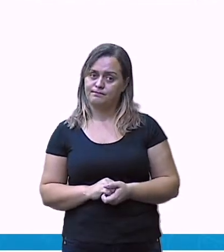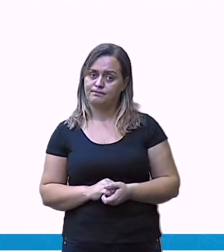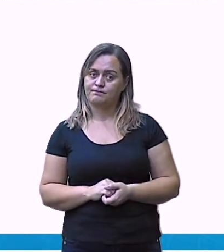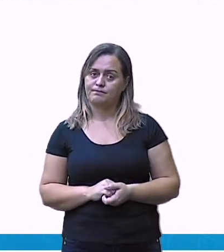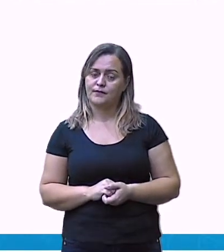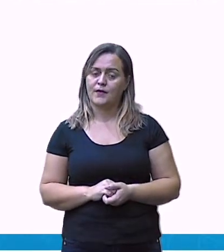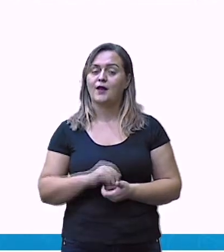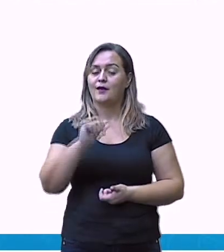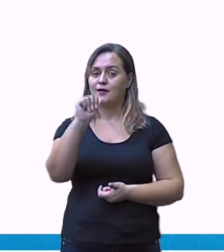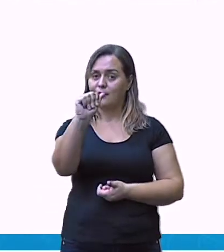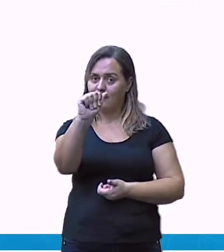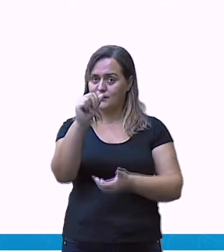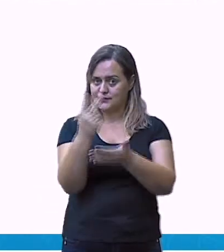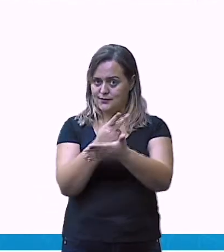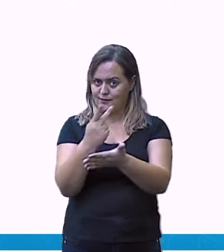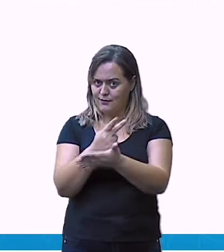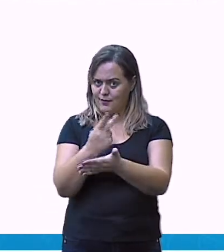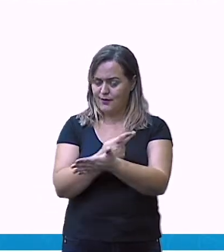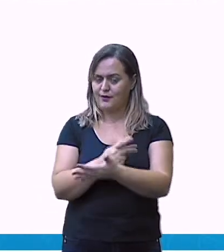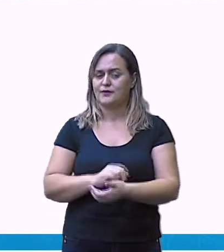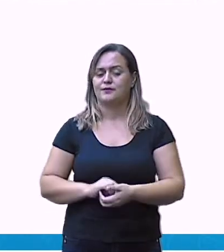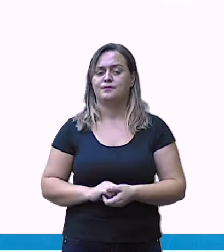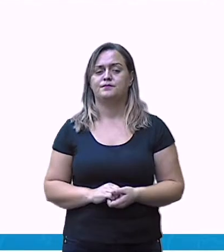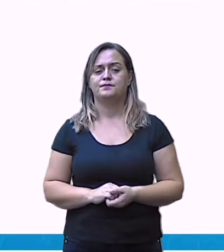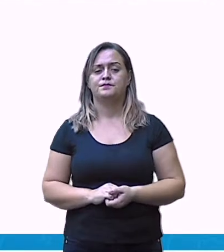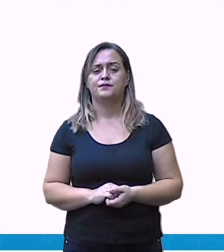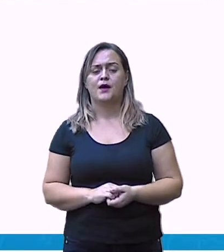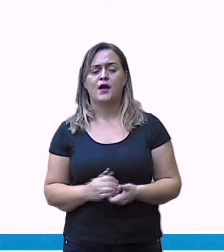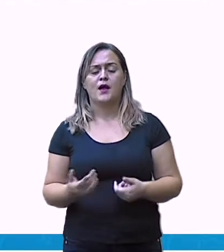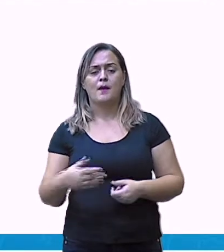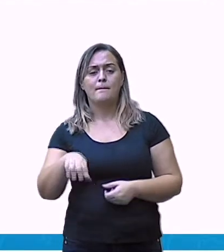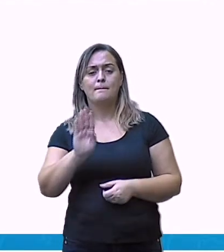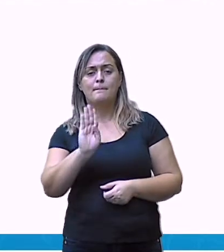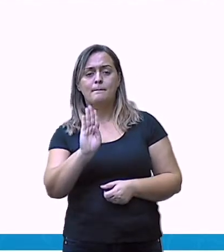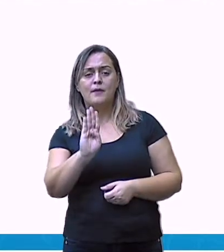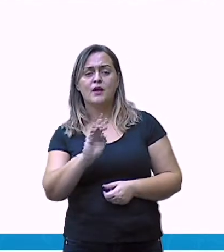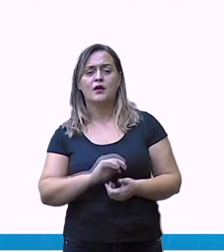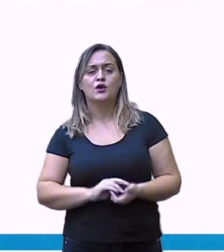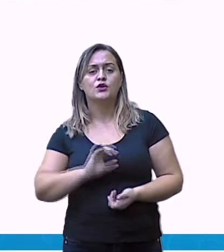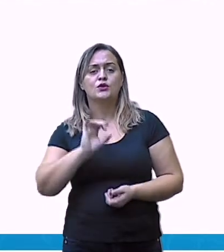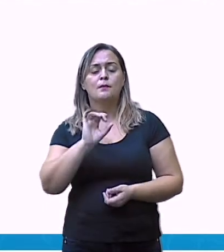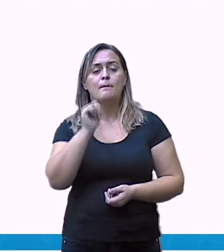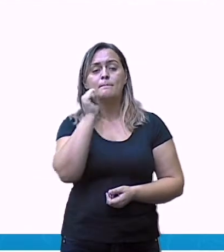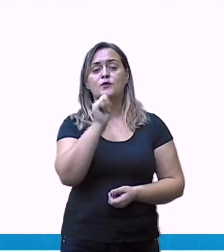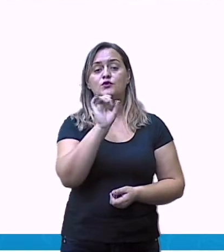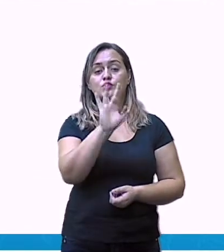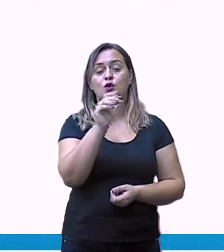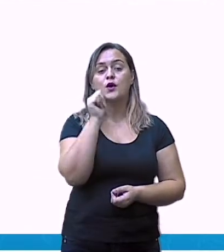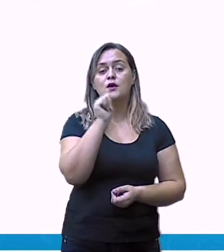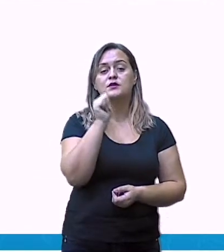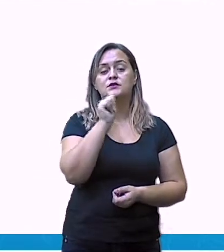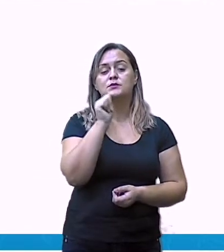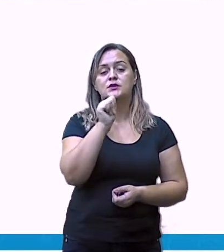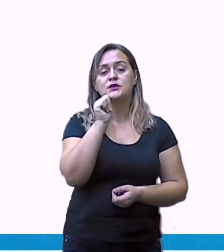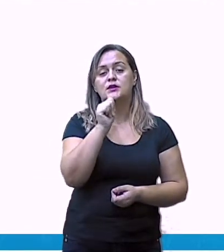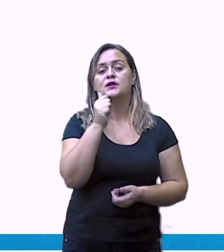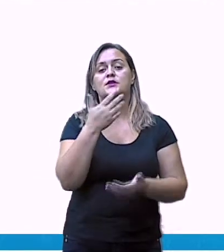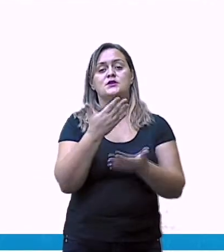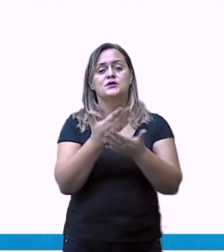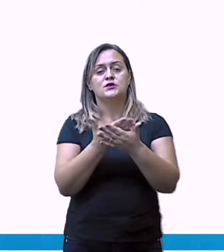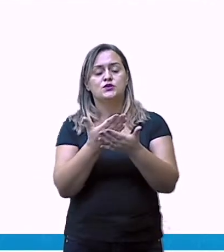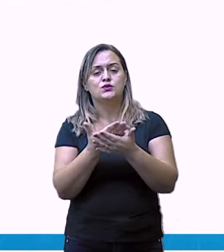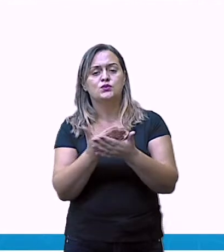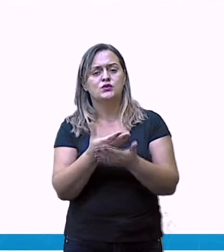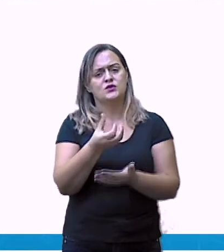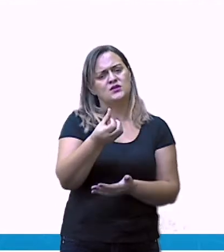B. Apenas as meninas dedicam de 6 a 8 horas por semana de estudo?